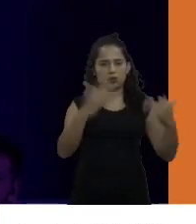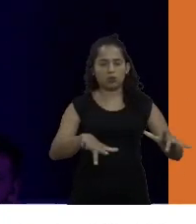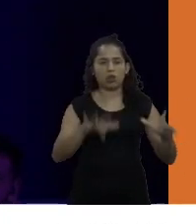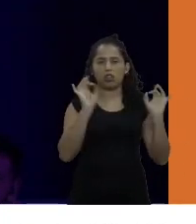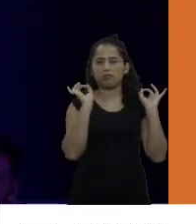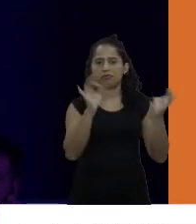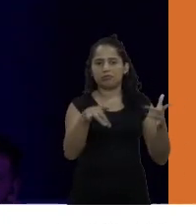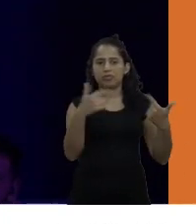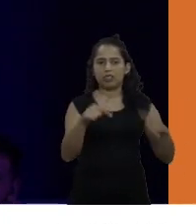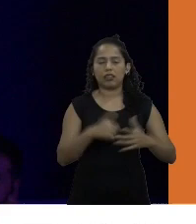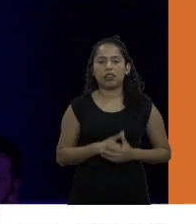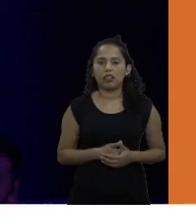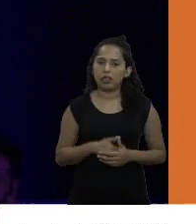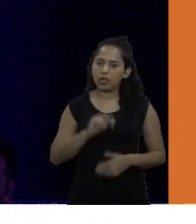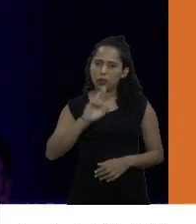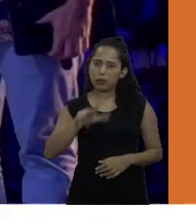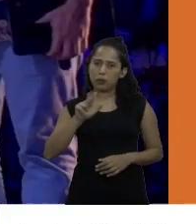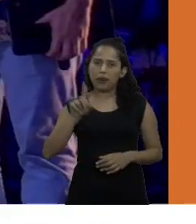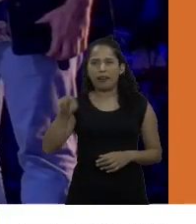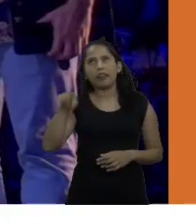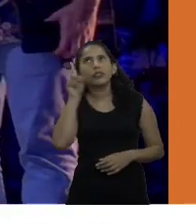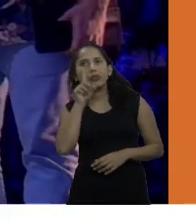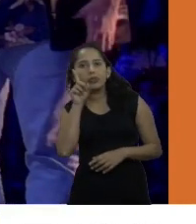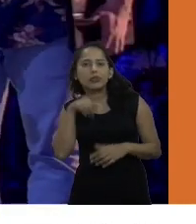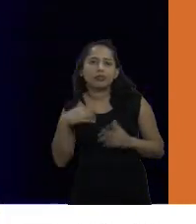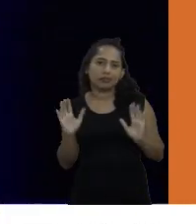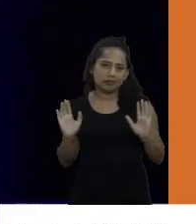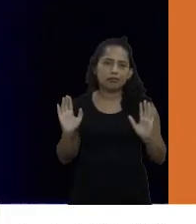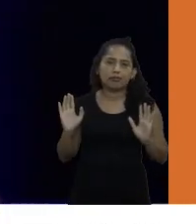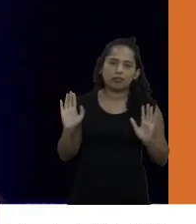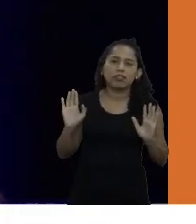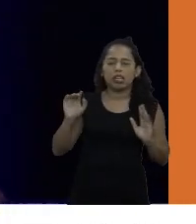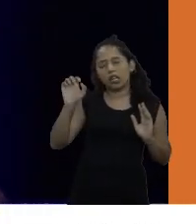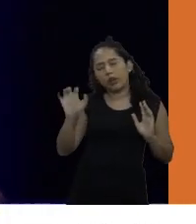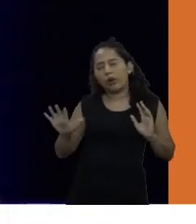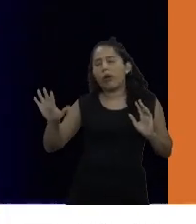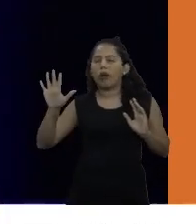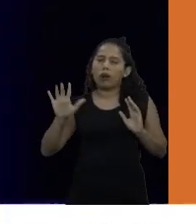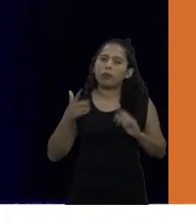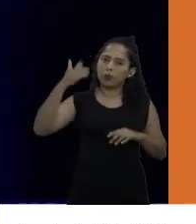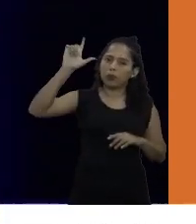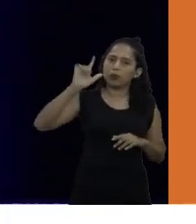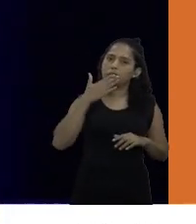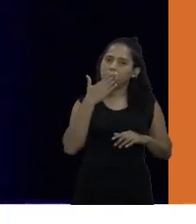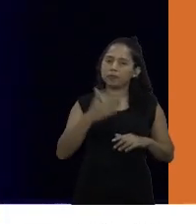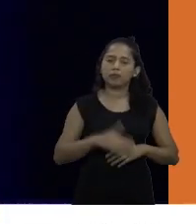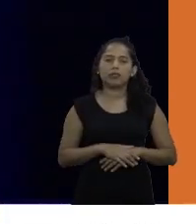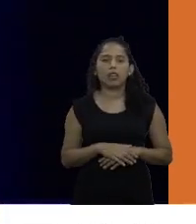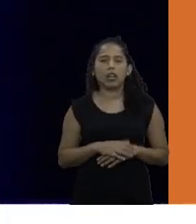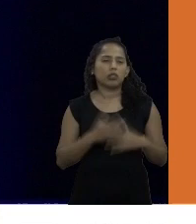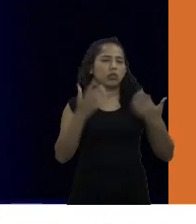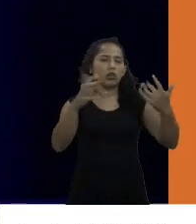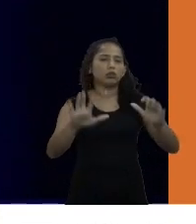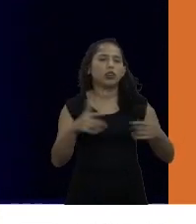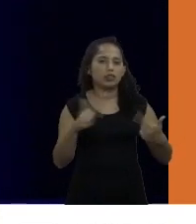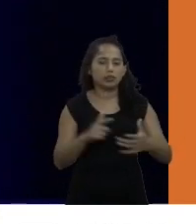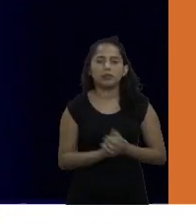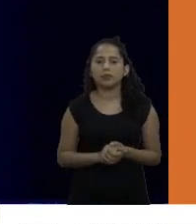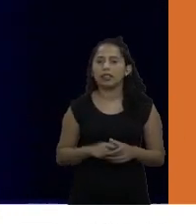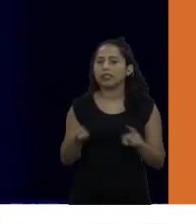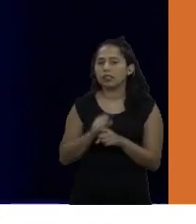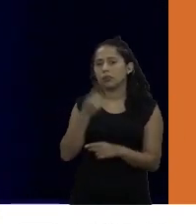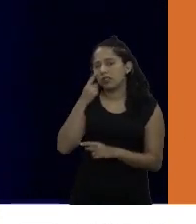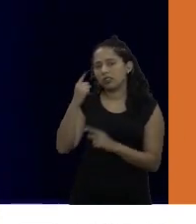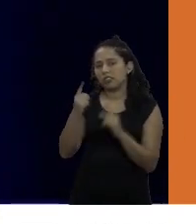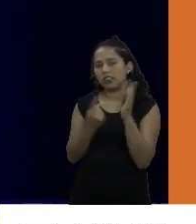trabalhar. Claro que num cenário Estados Unidos, né? Um cenário Europa, é outro cenário. Mas não quero mais. E a gente tem visto isso também nas classes